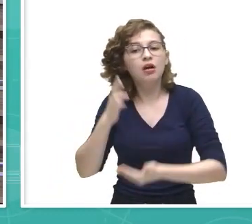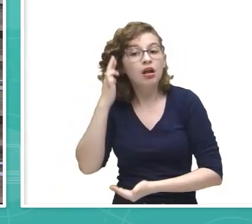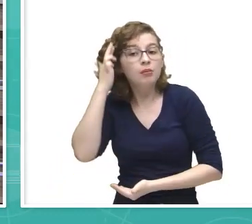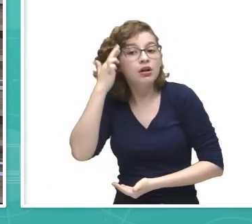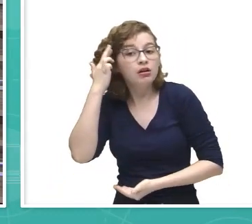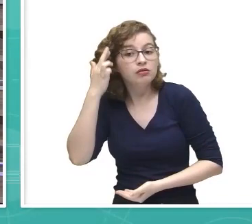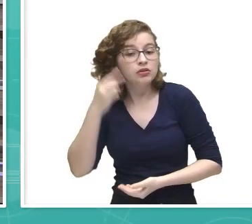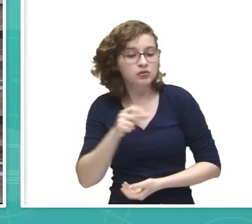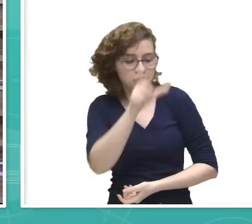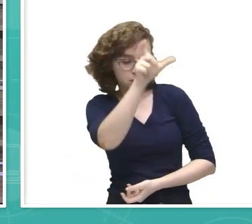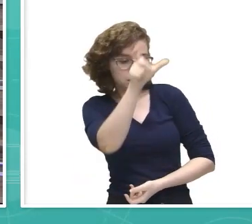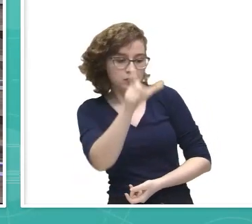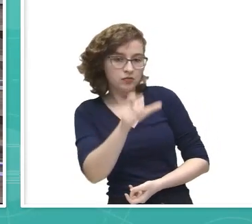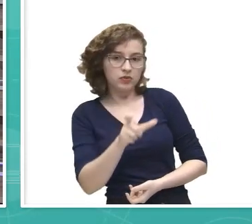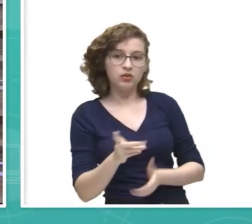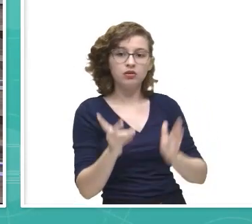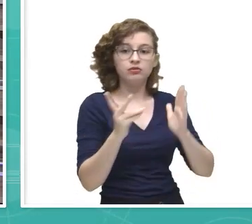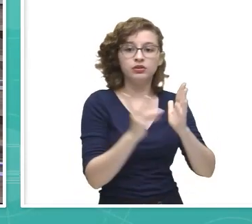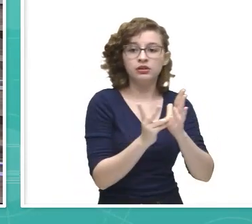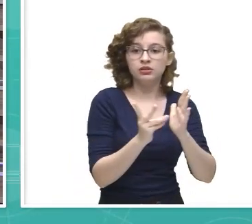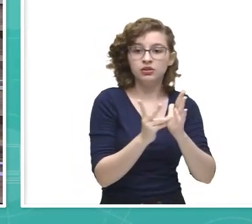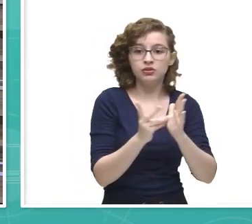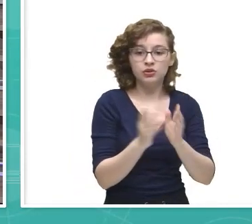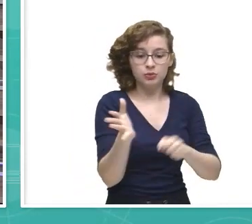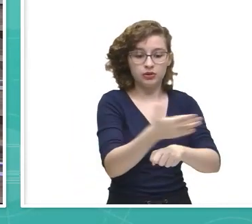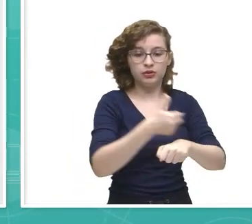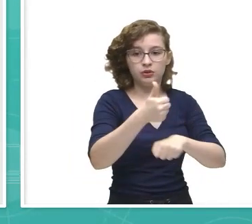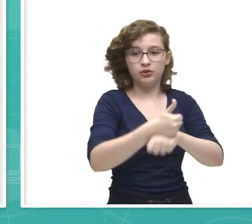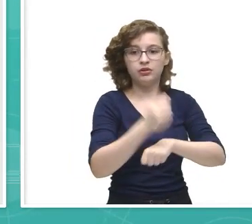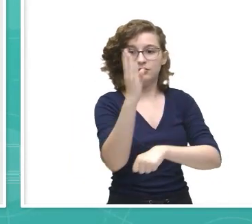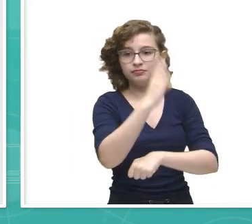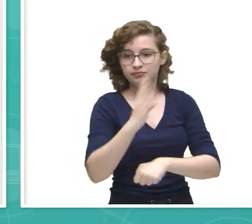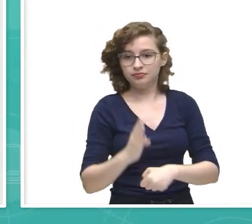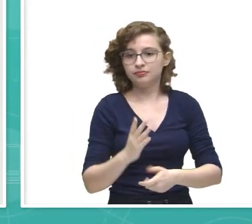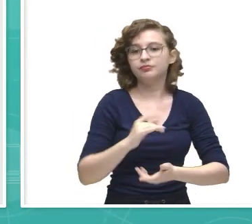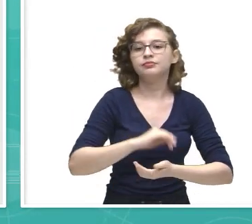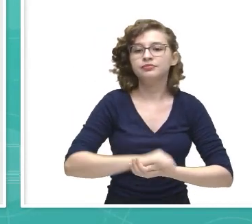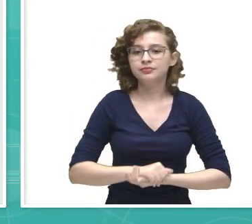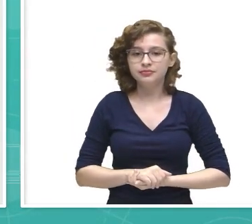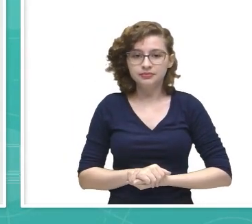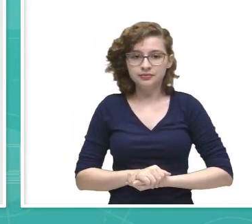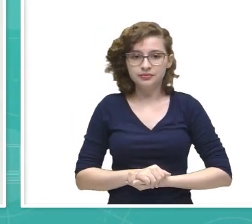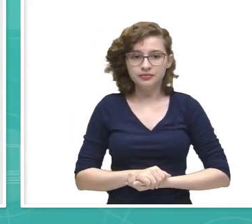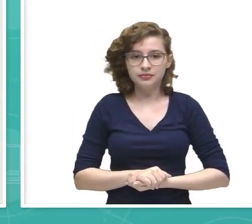do indígena na colonização brasileira. Vamos lá, gente, continuar a cartela.